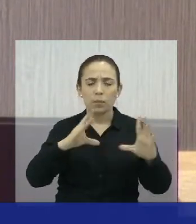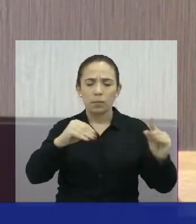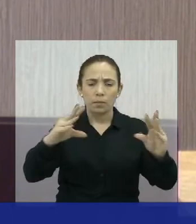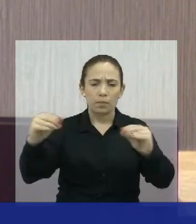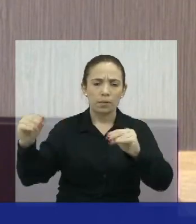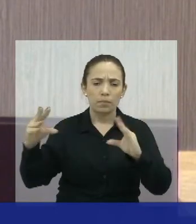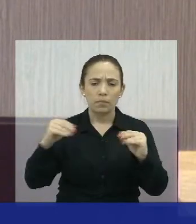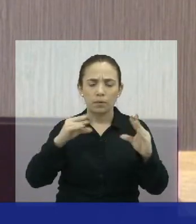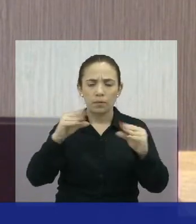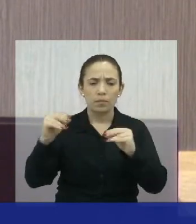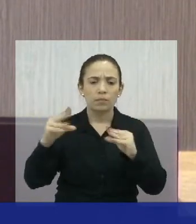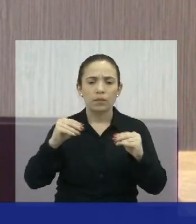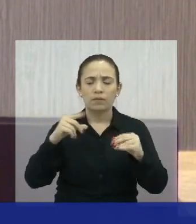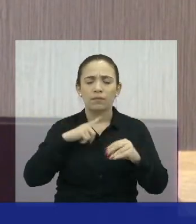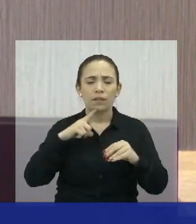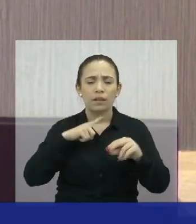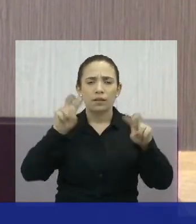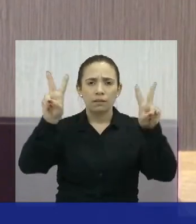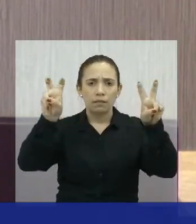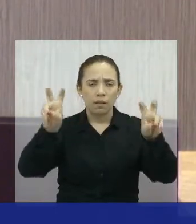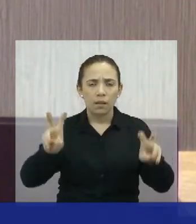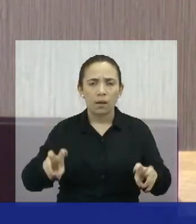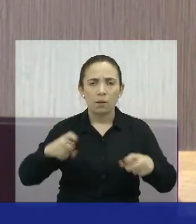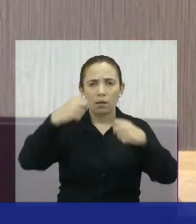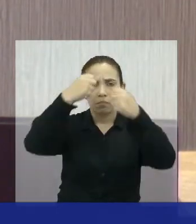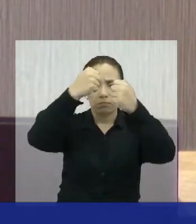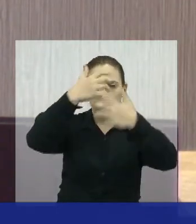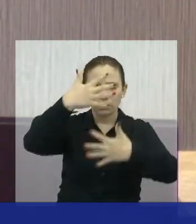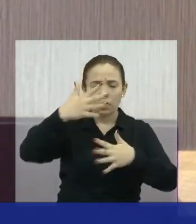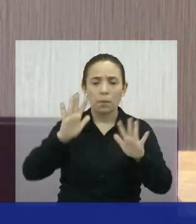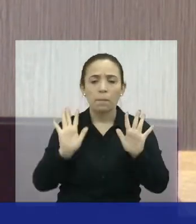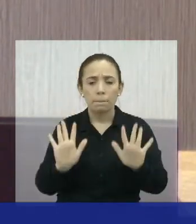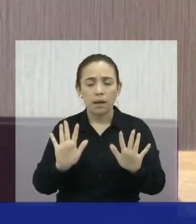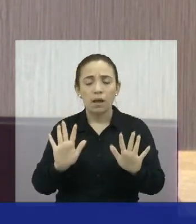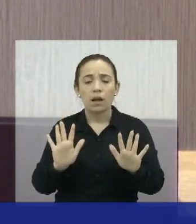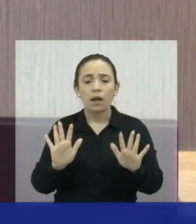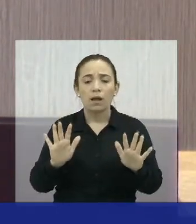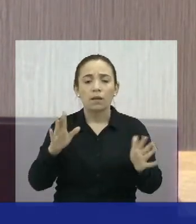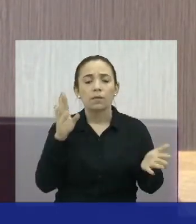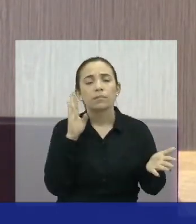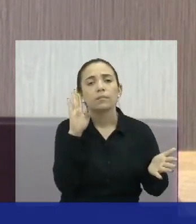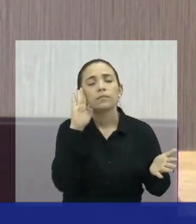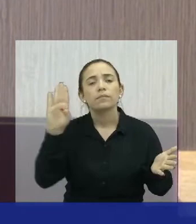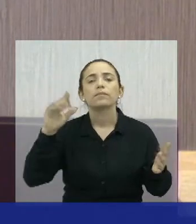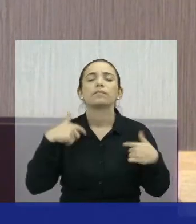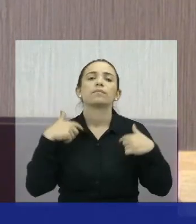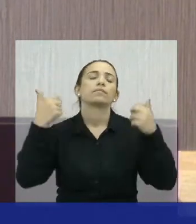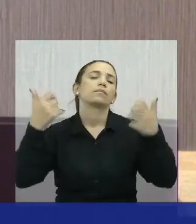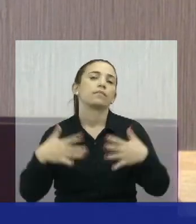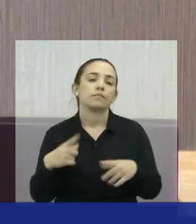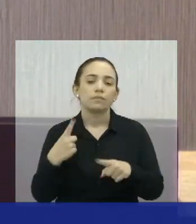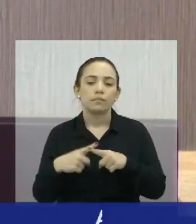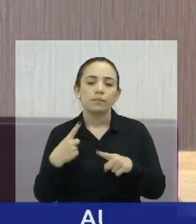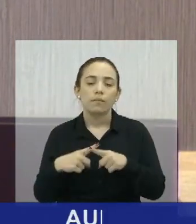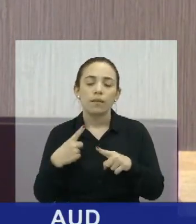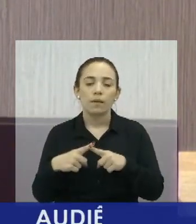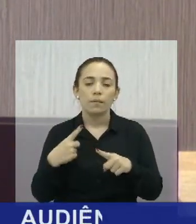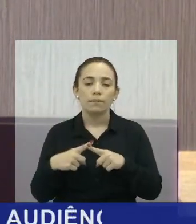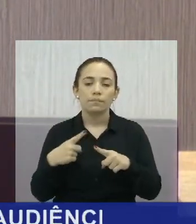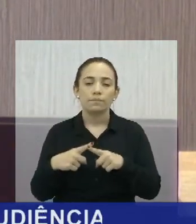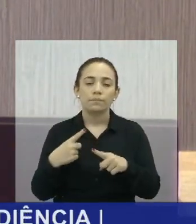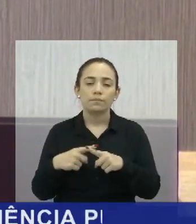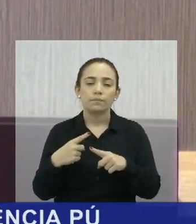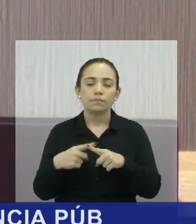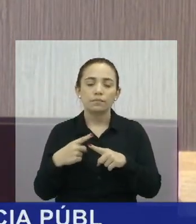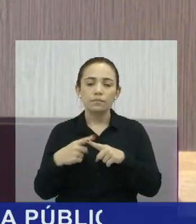uma imensidão de coisas, mas a gota d'água que eu estou dizendo é porque eu trouxe uma coisa pequena